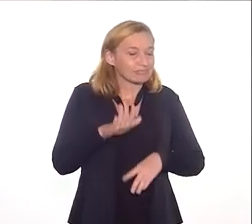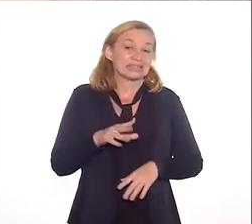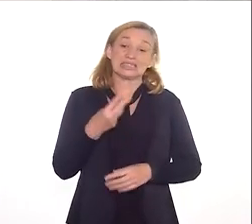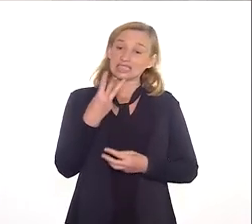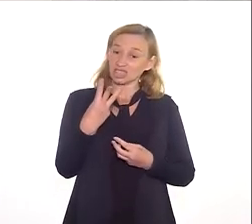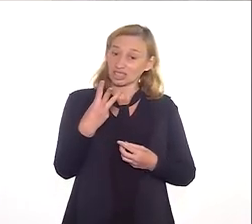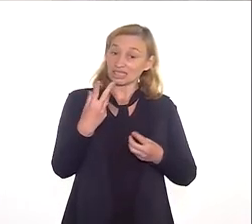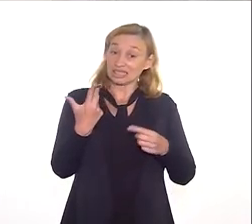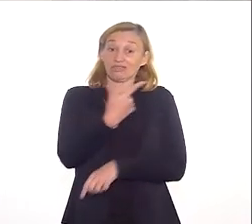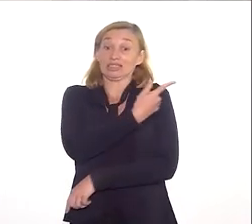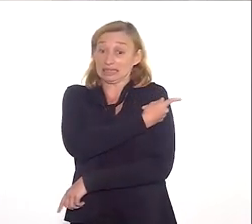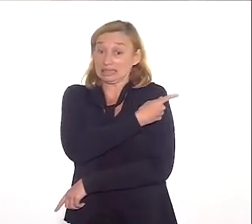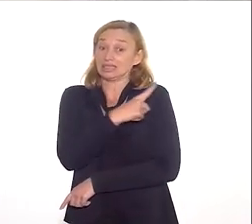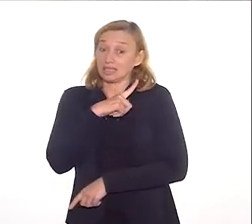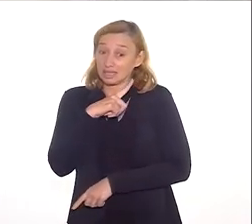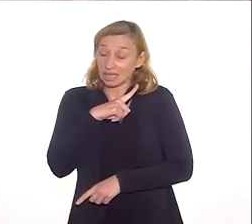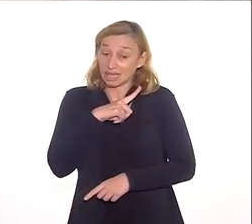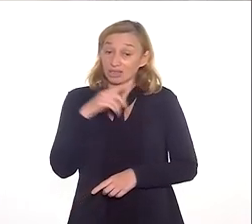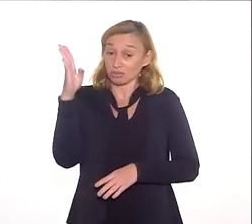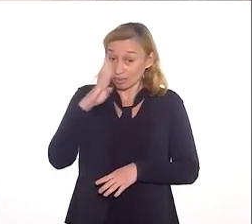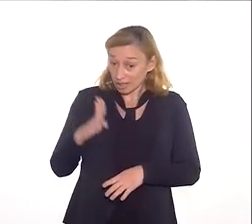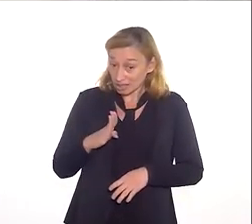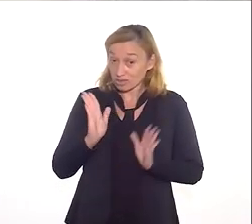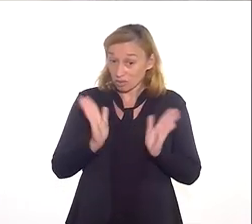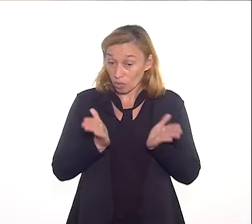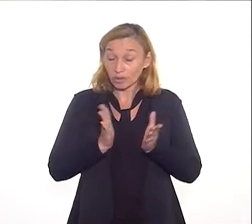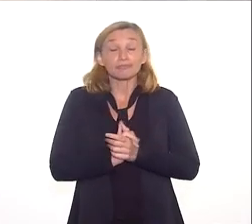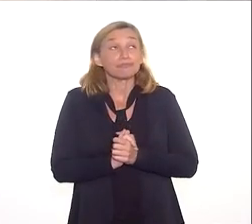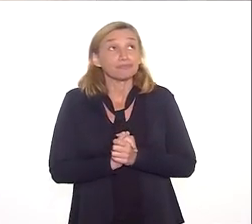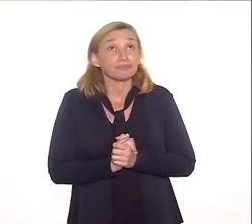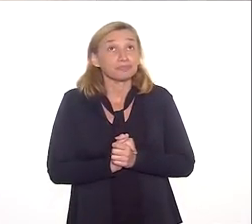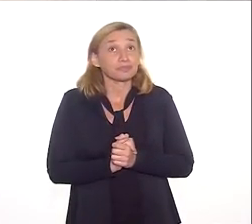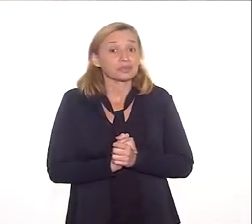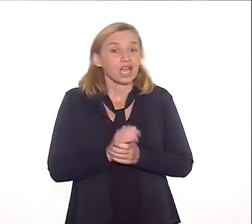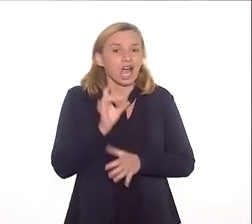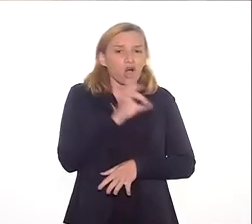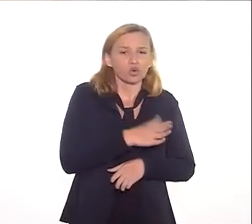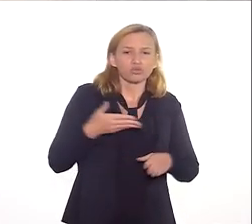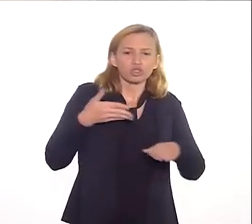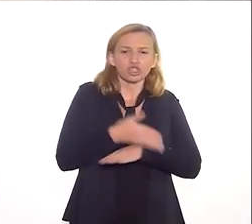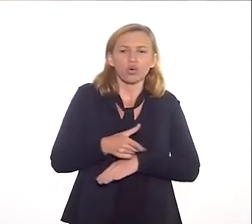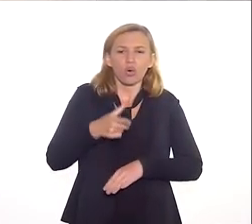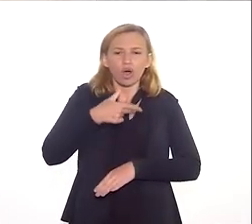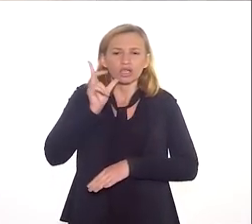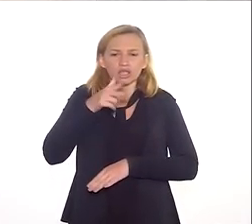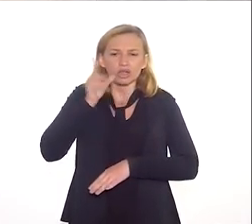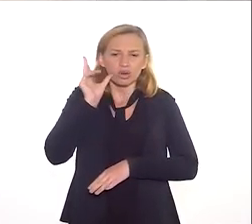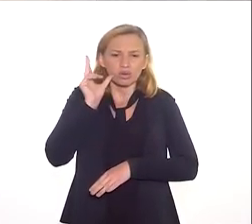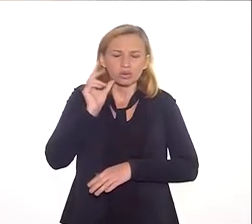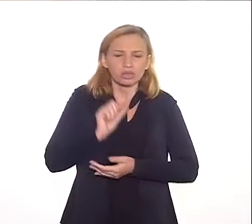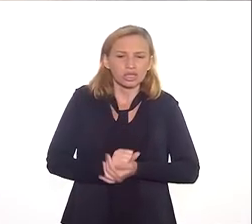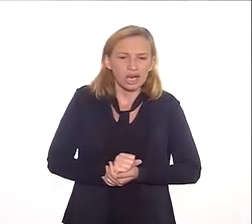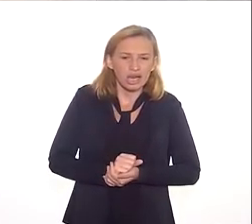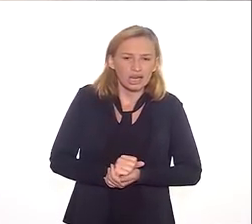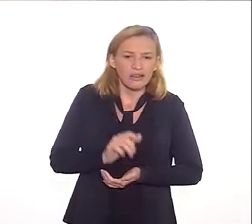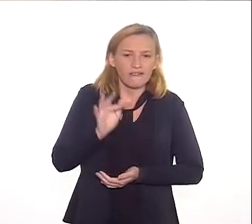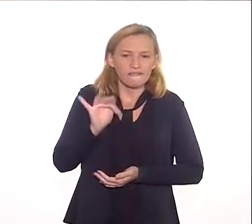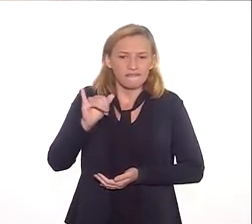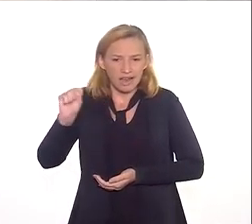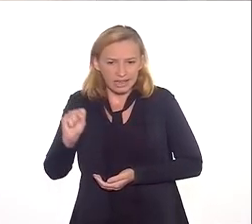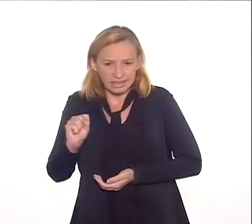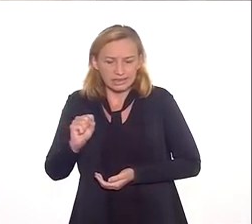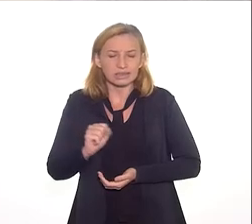objetiva, as três vacinas que a gente tem no Brasil atualmente, né? Inclusive a última que chegou anteontem,